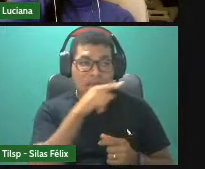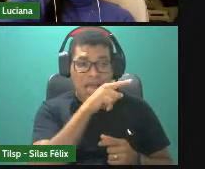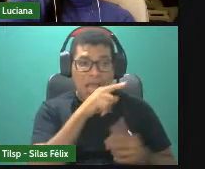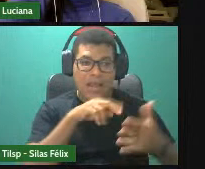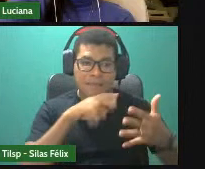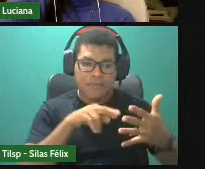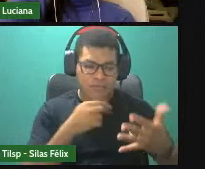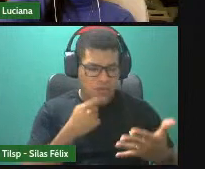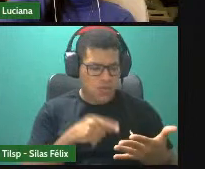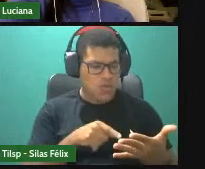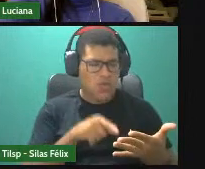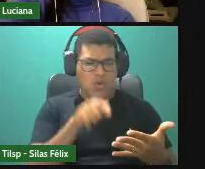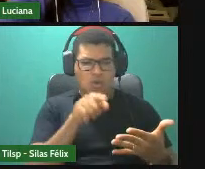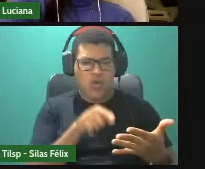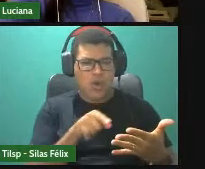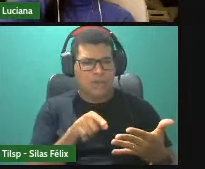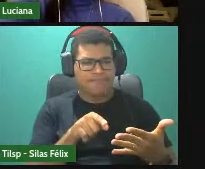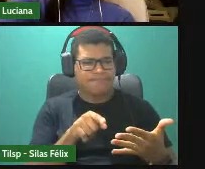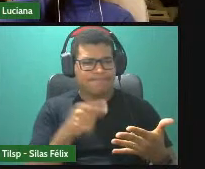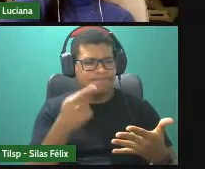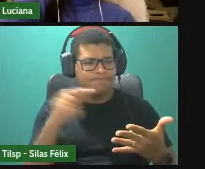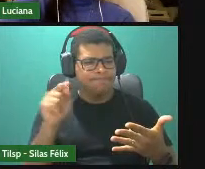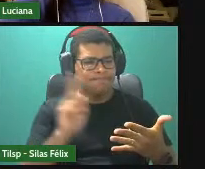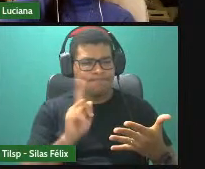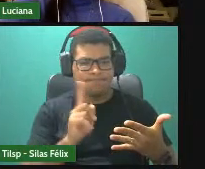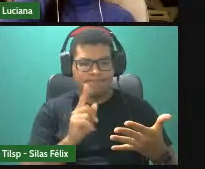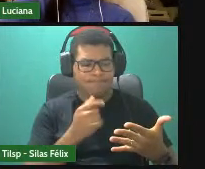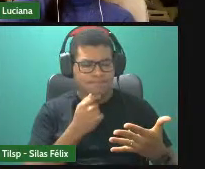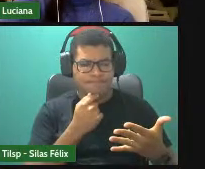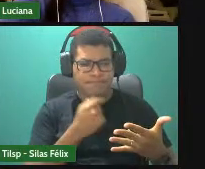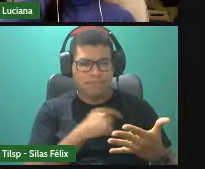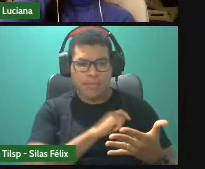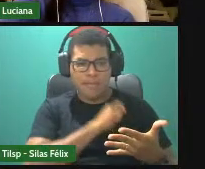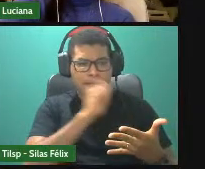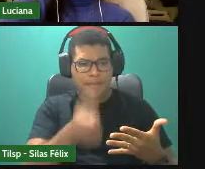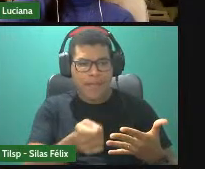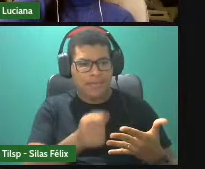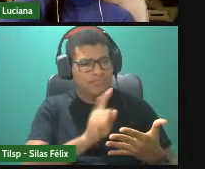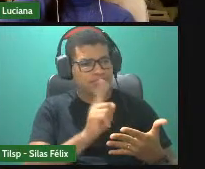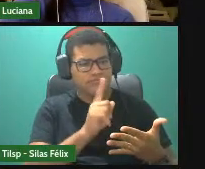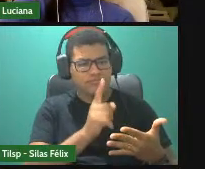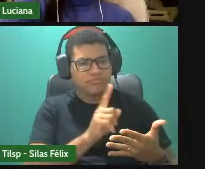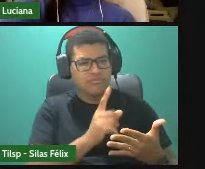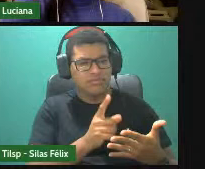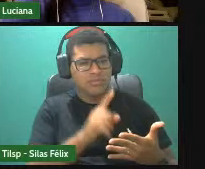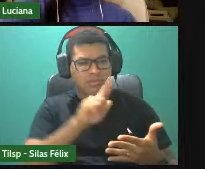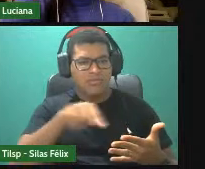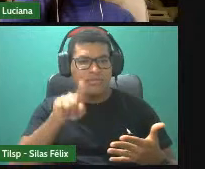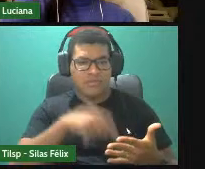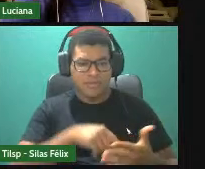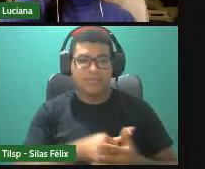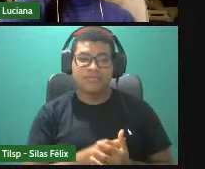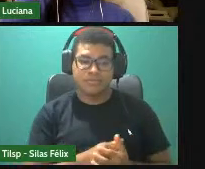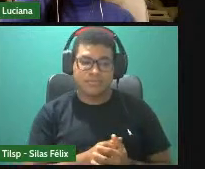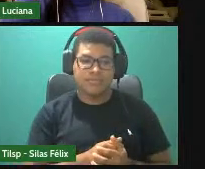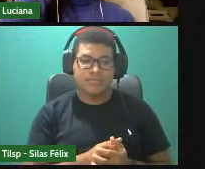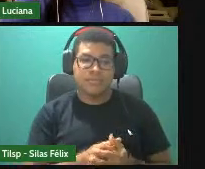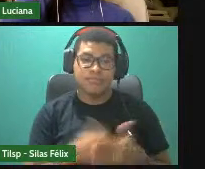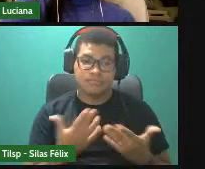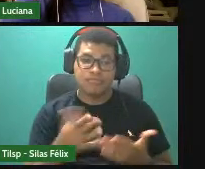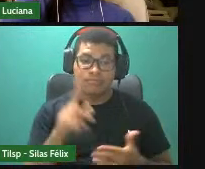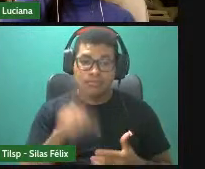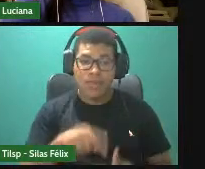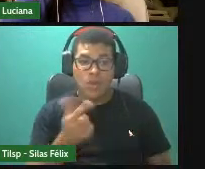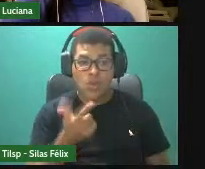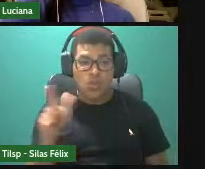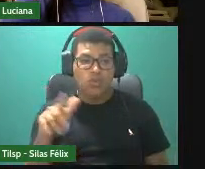isso aqui não está a contento, tá? Eu não autorizo o pagamento desse tratamento, ok? Então, esse é um outro campo